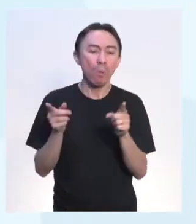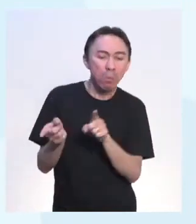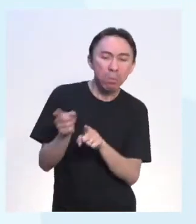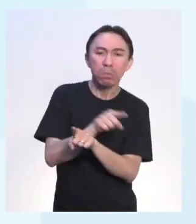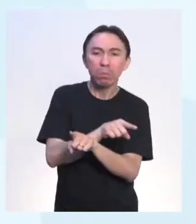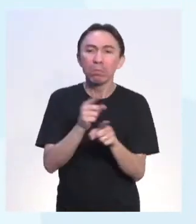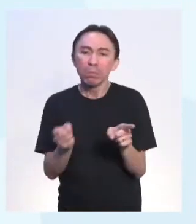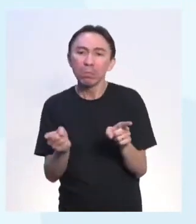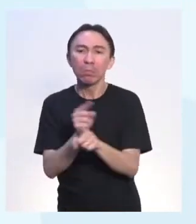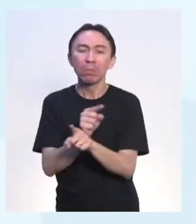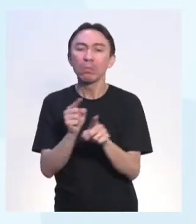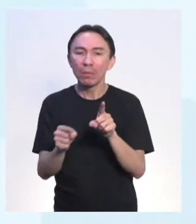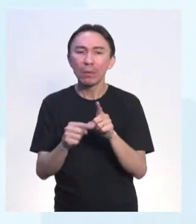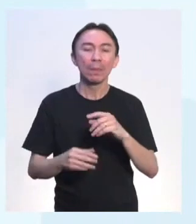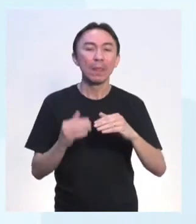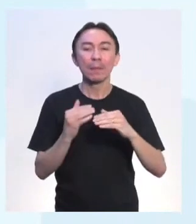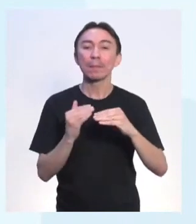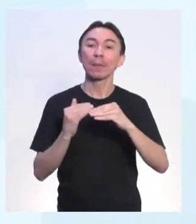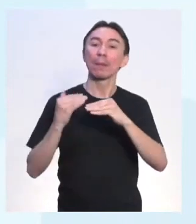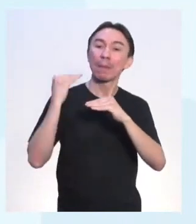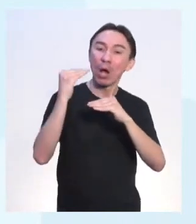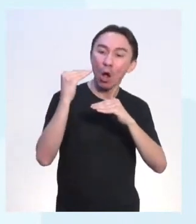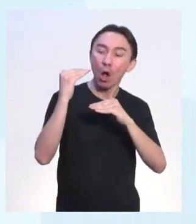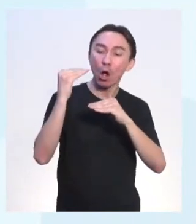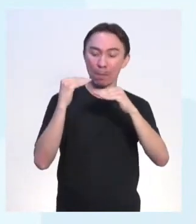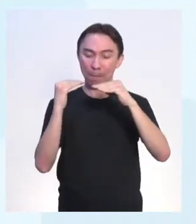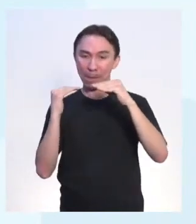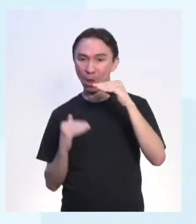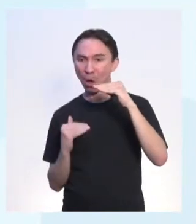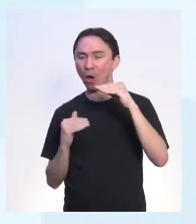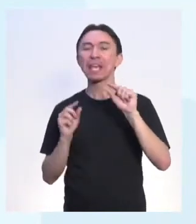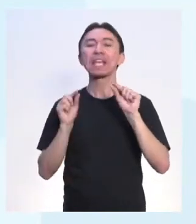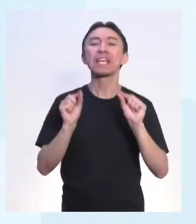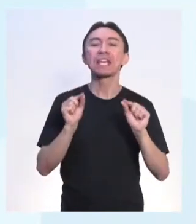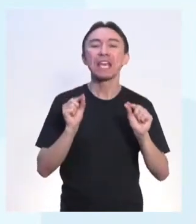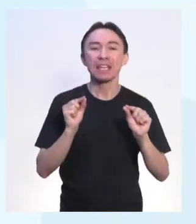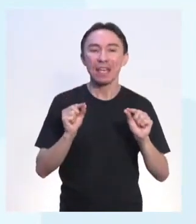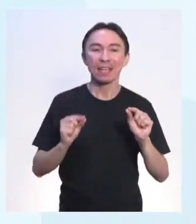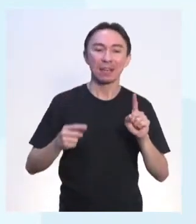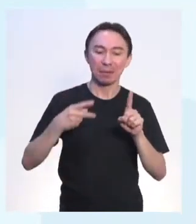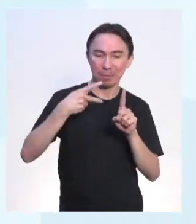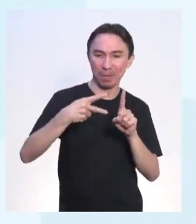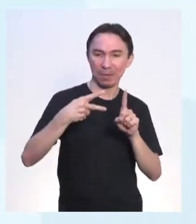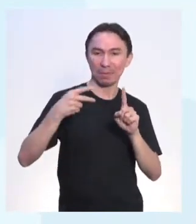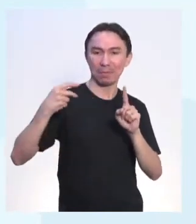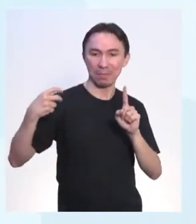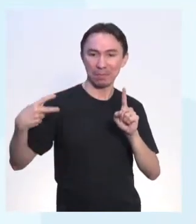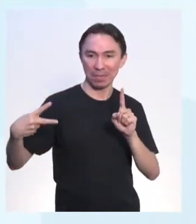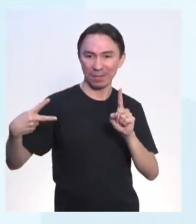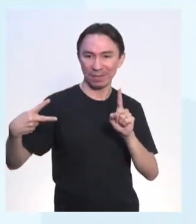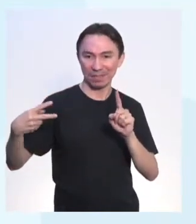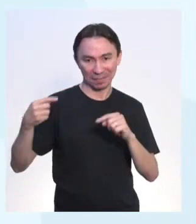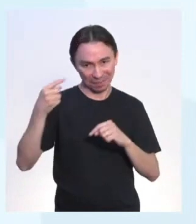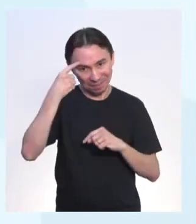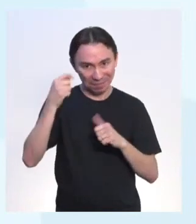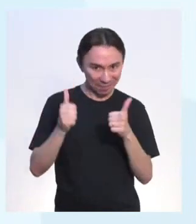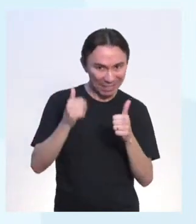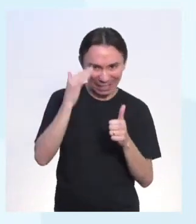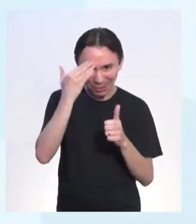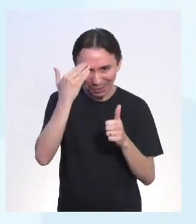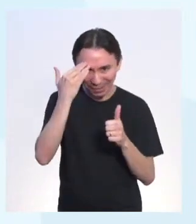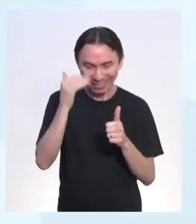correta? Quem é maior do que quem? Que é maior do que quem? Certo? Entenderam,